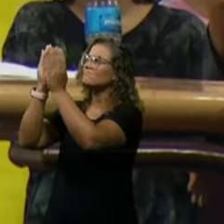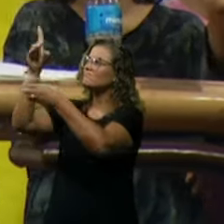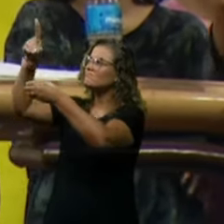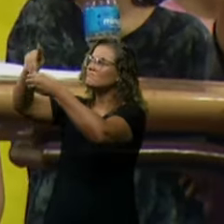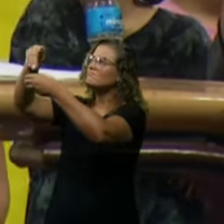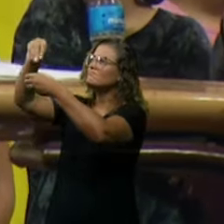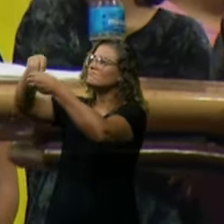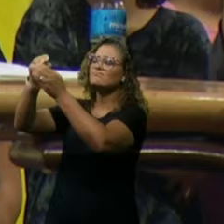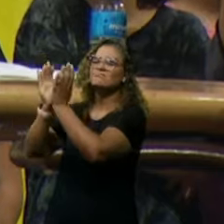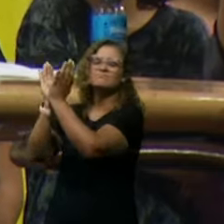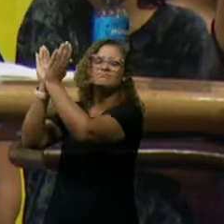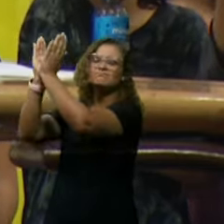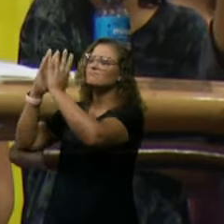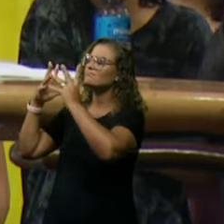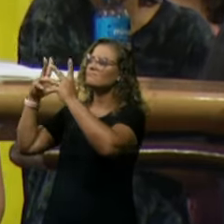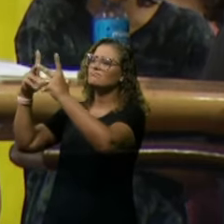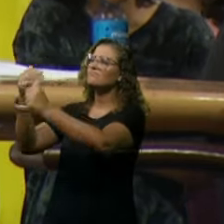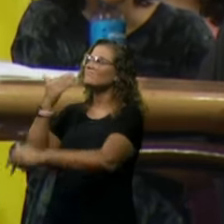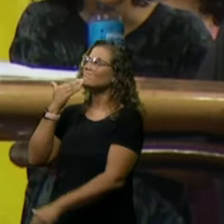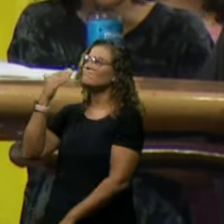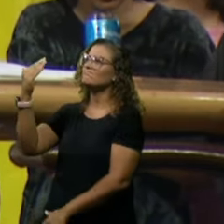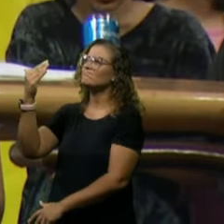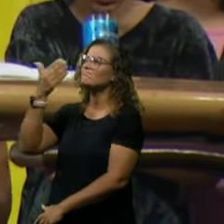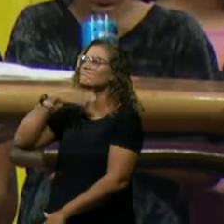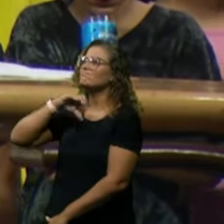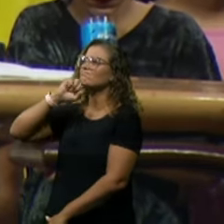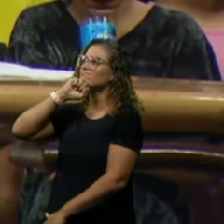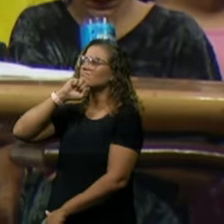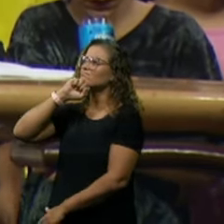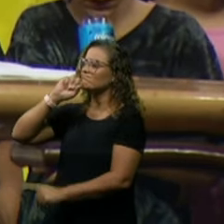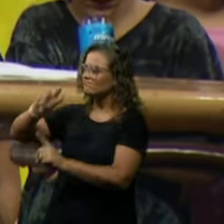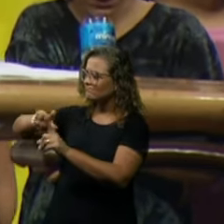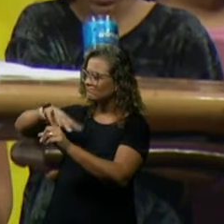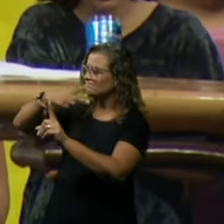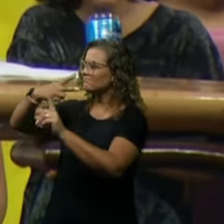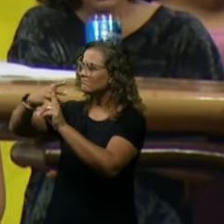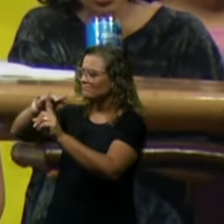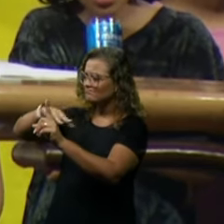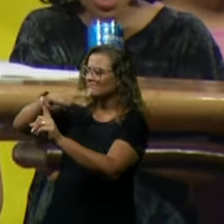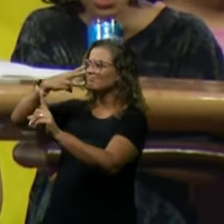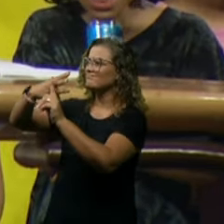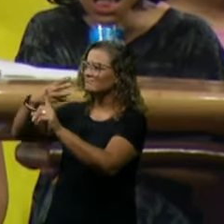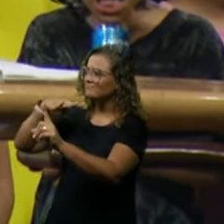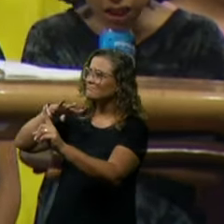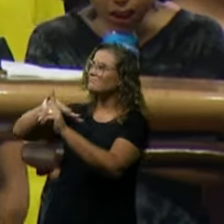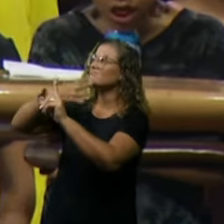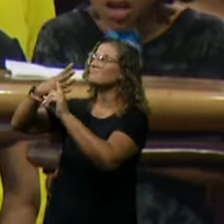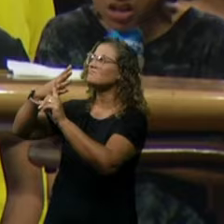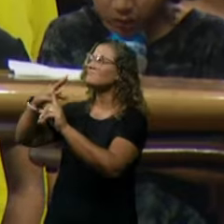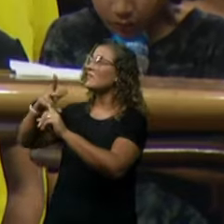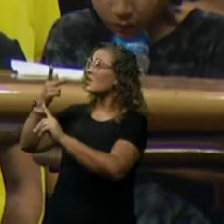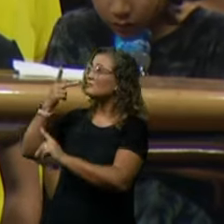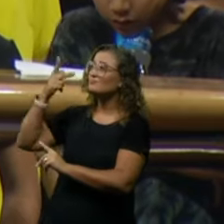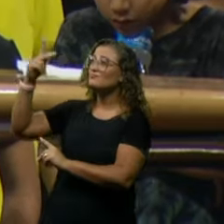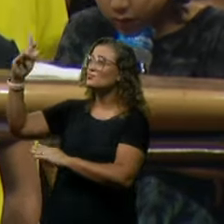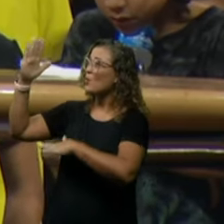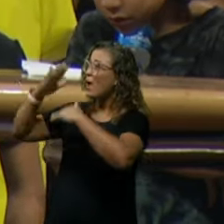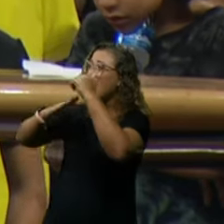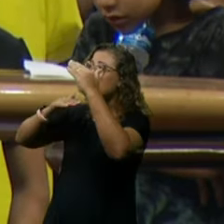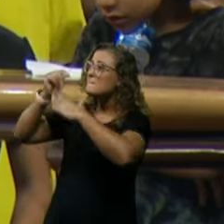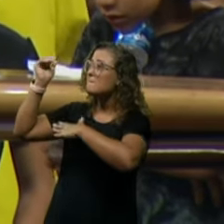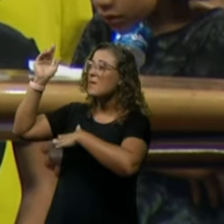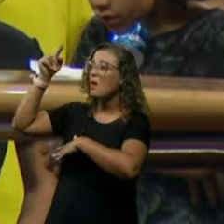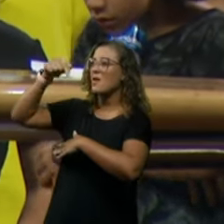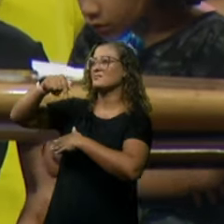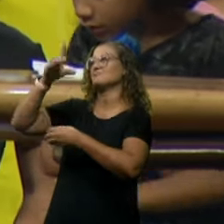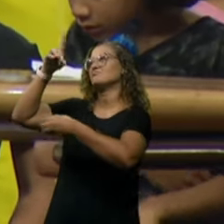consagramos ao senhor agora pedimos o pai que venha multiplicação das suas mãos aqui sobre esses recursos